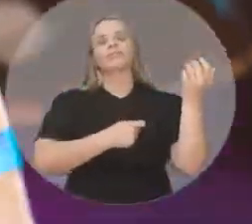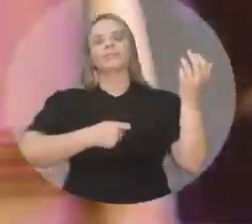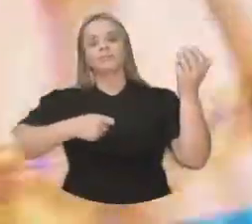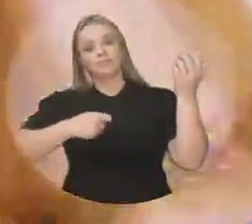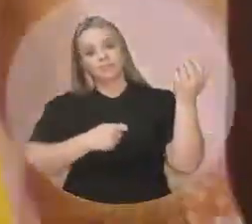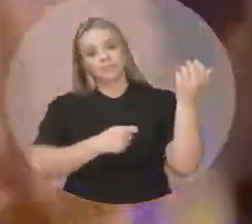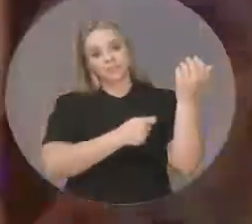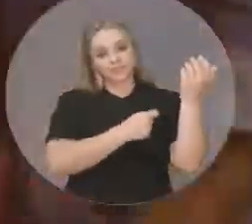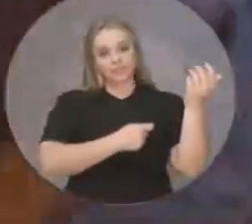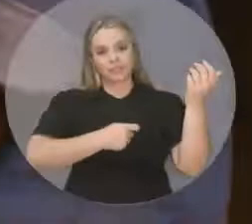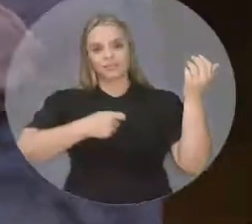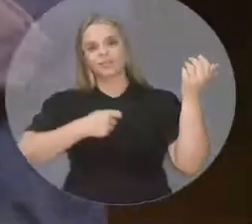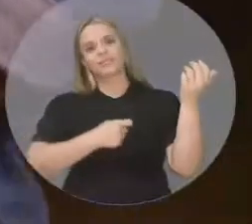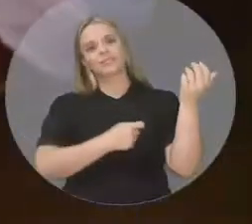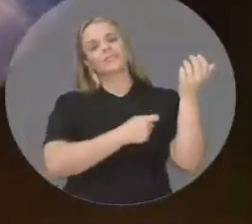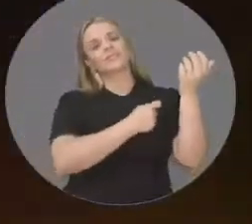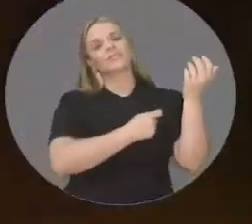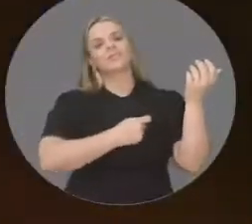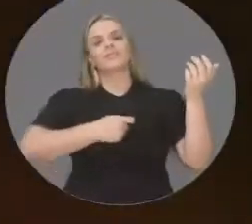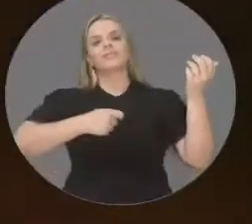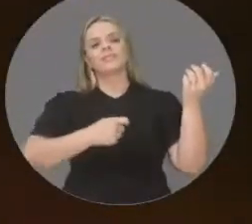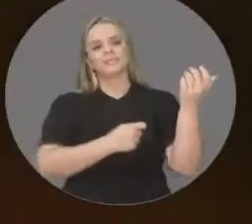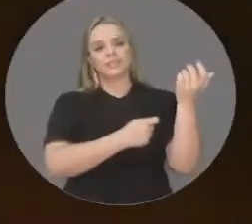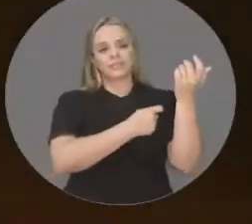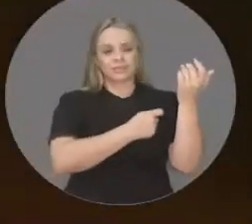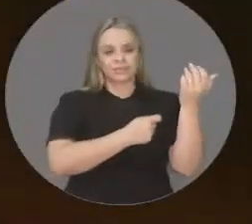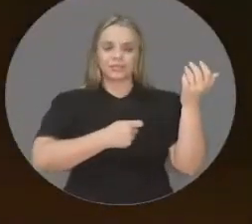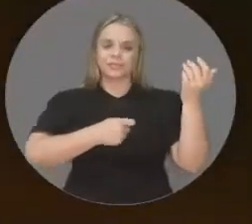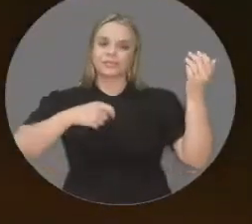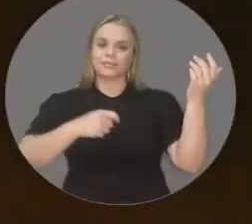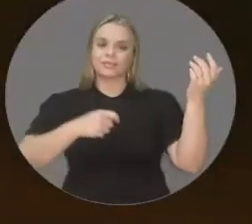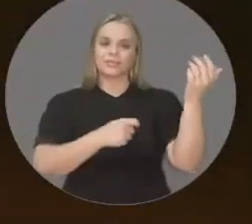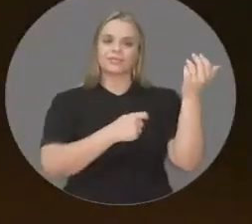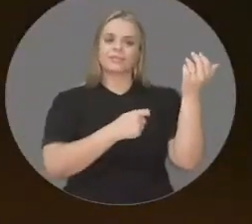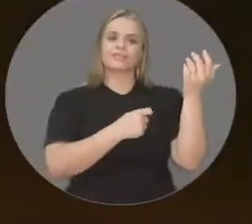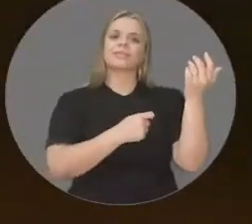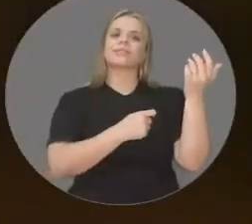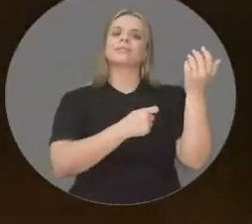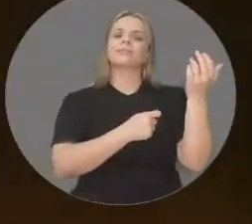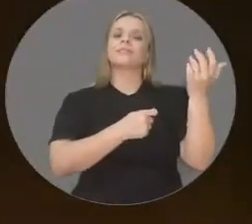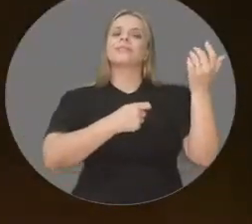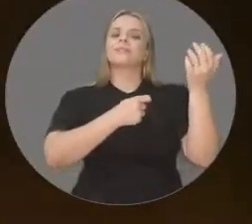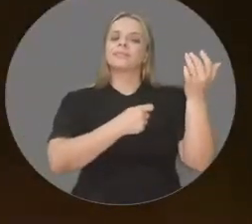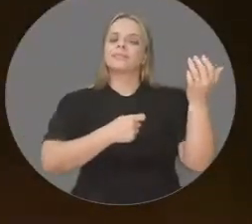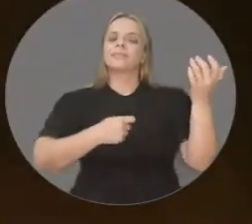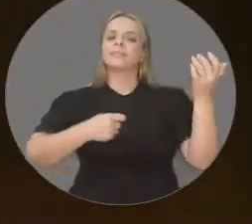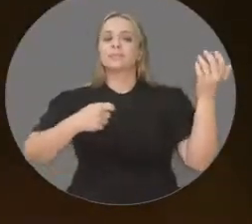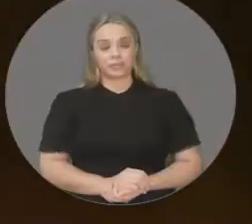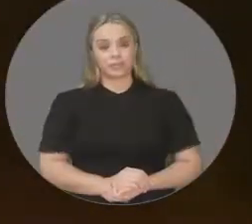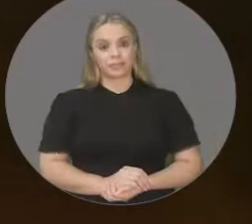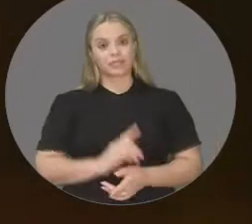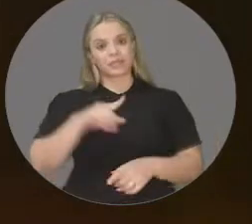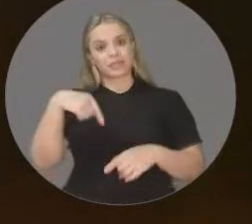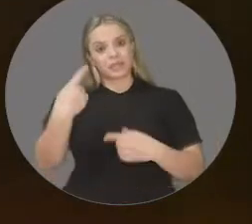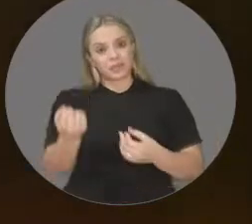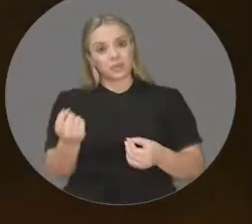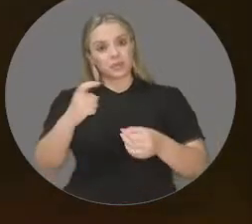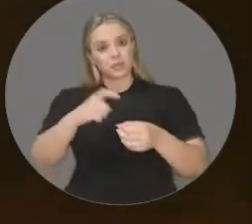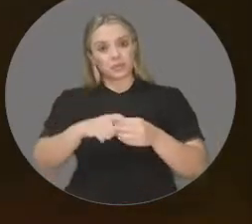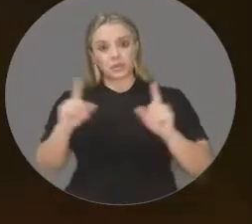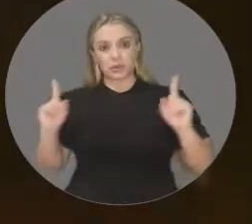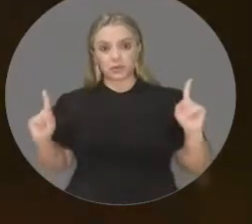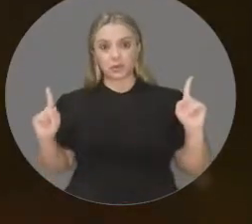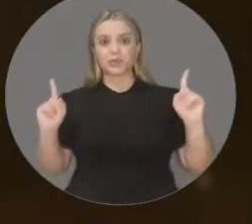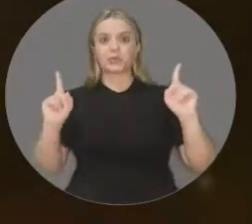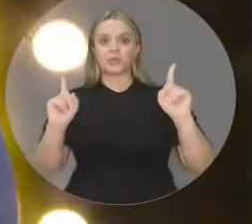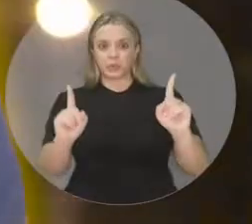vai começar. E no próximo bloco, o encontro do Siriri com Rock and Roll, Desert Punk e Flor Ribeirinha aqui